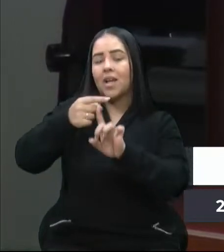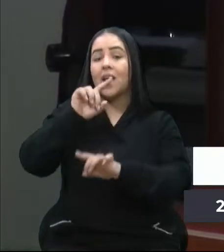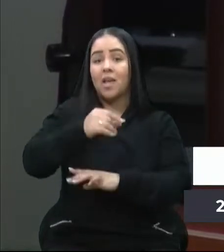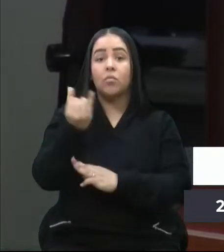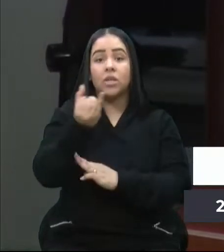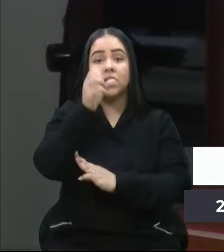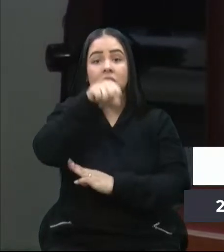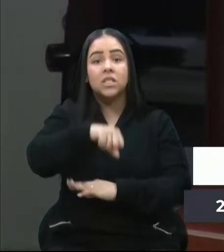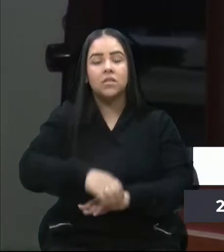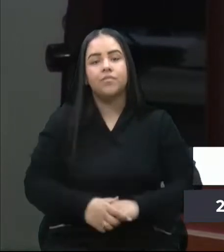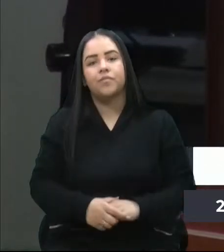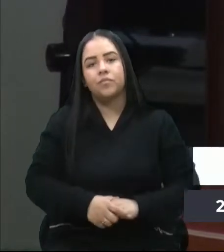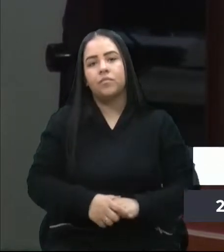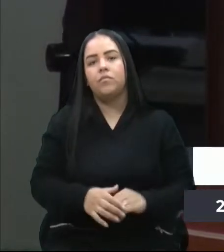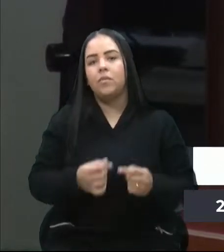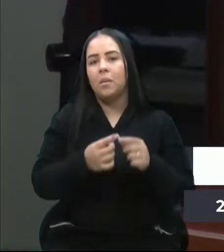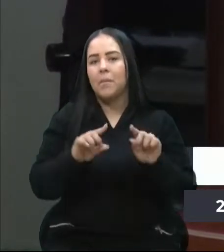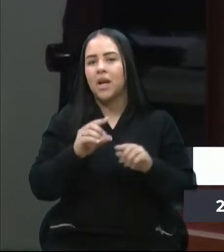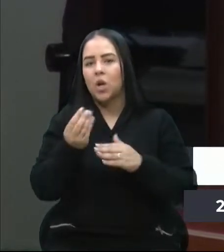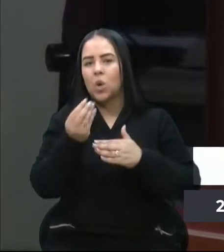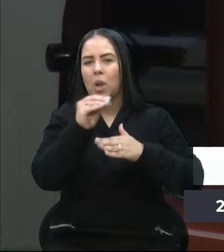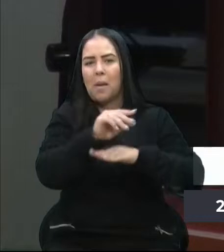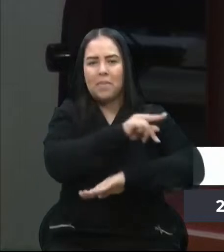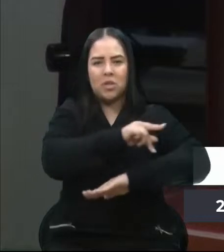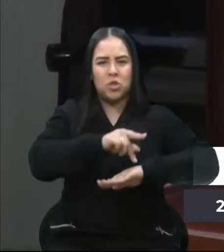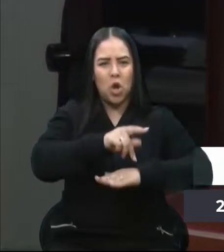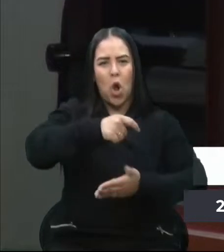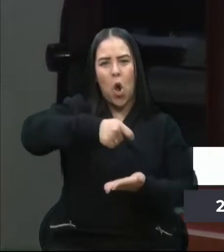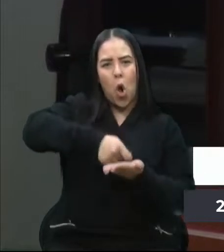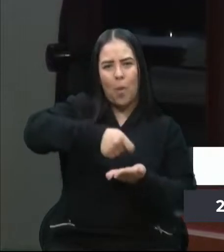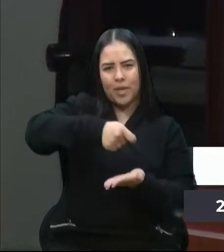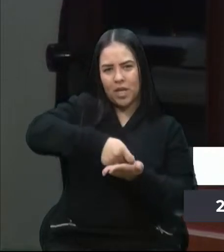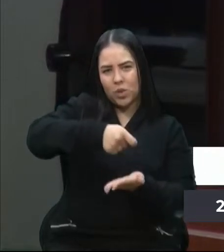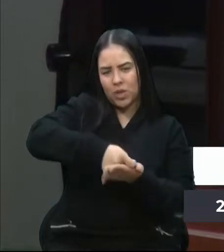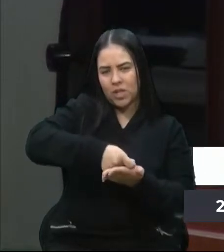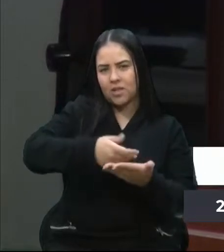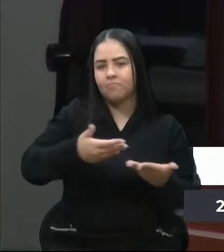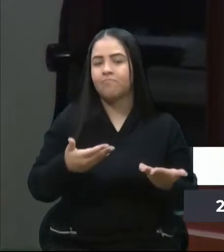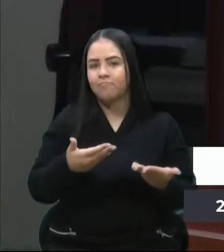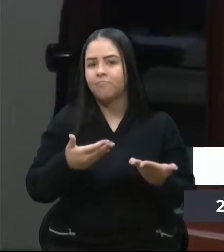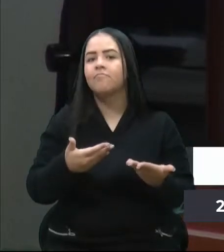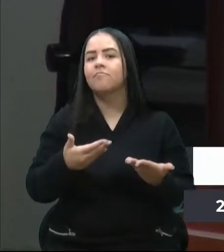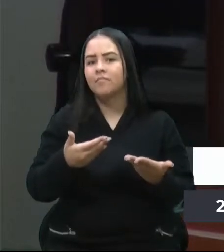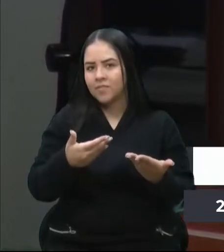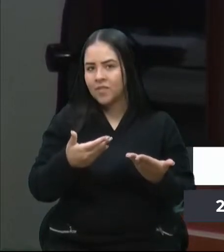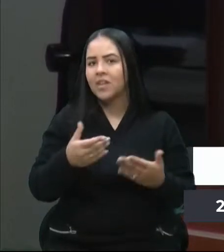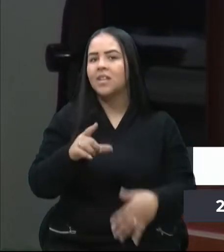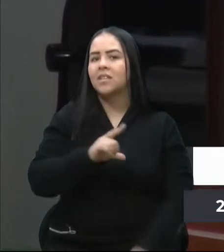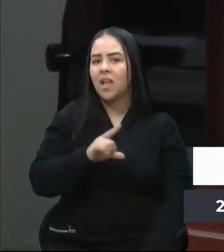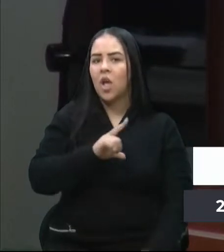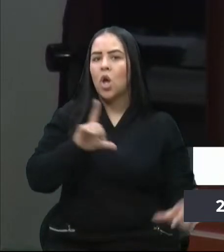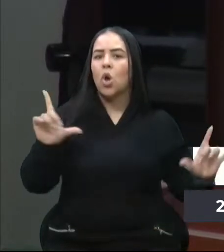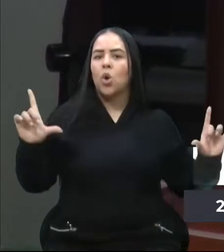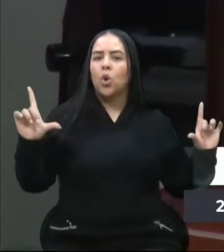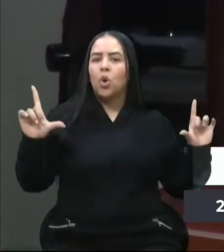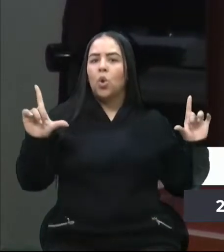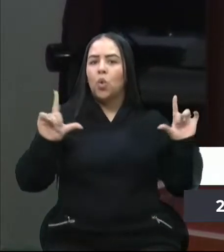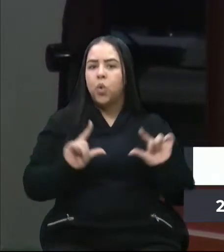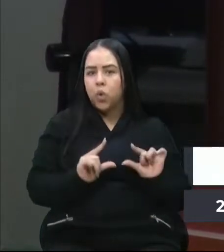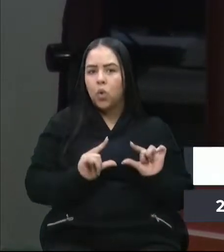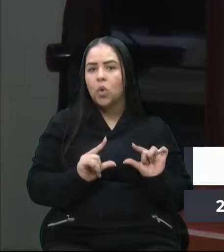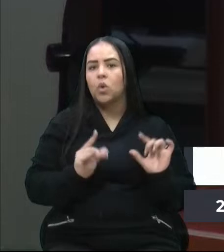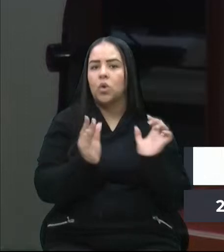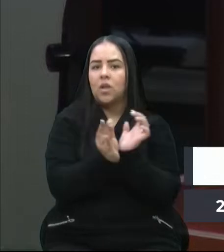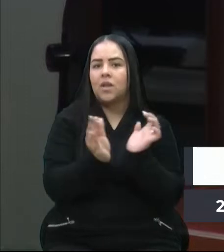Agora, incluir a pedagogia como obrigatoriedade vai restringir um número significativo de colegas de estarem nas